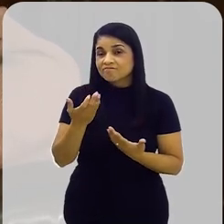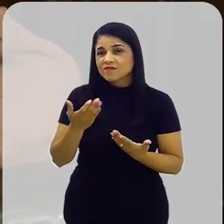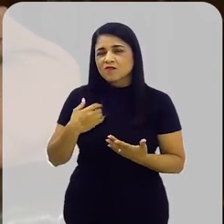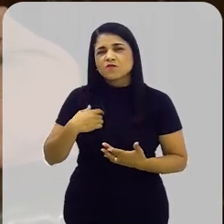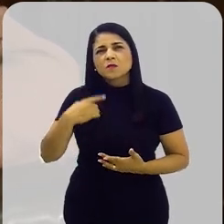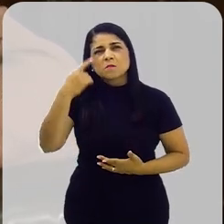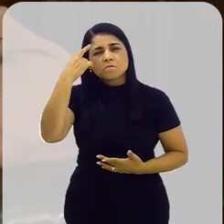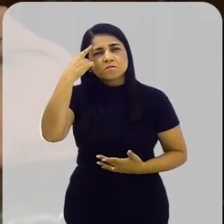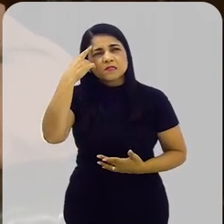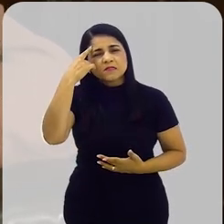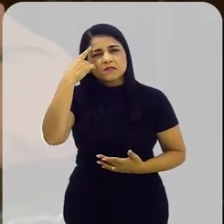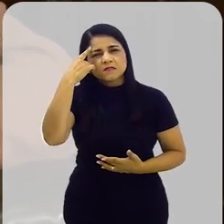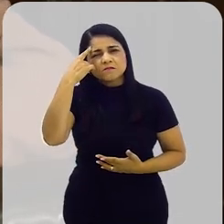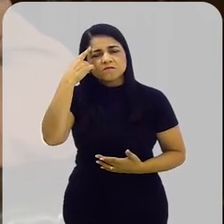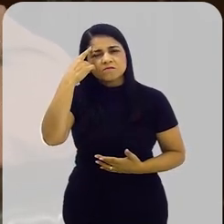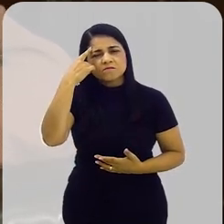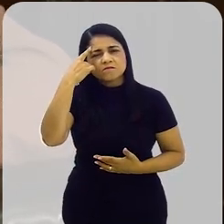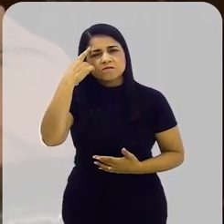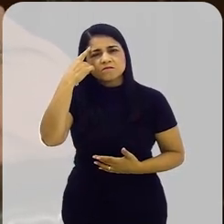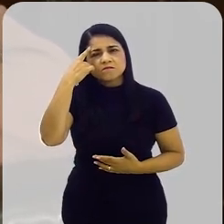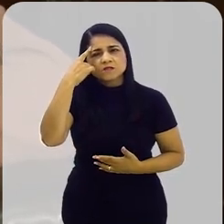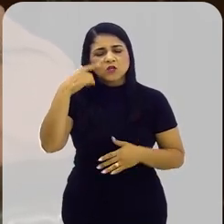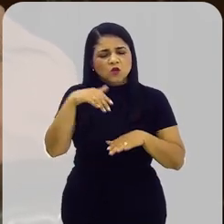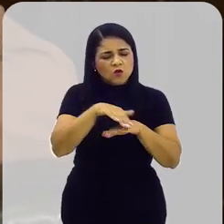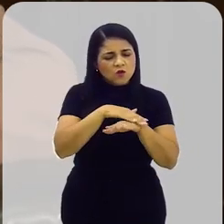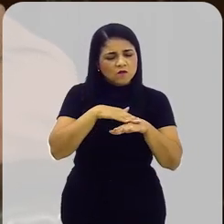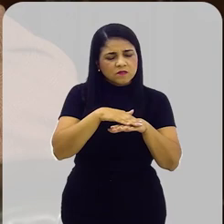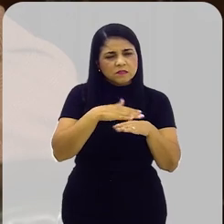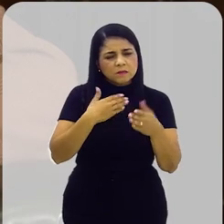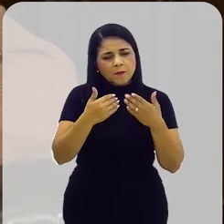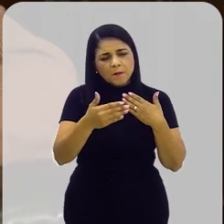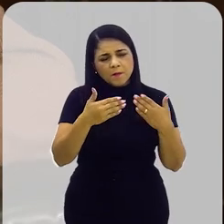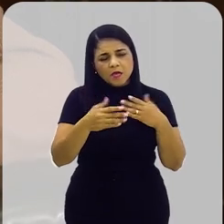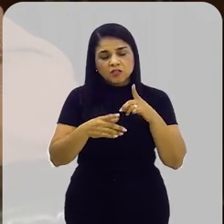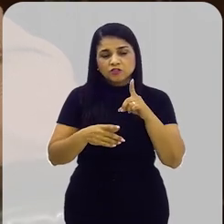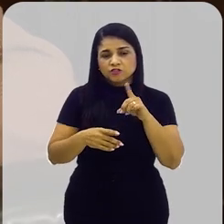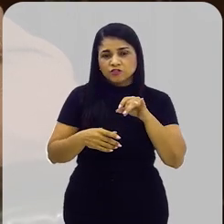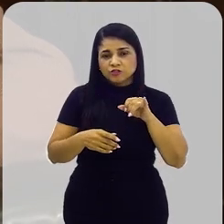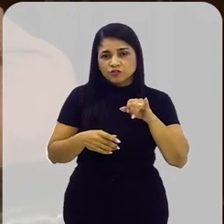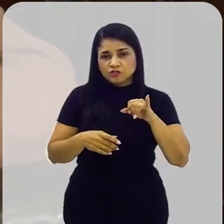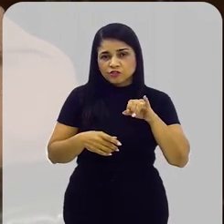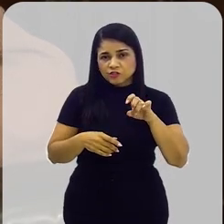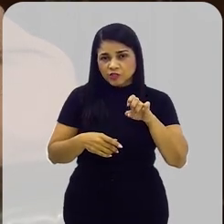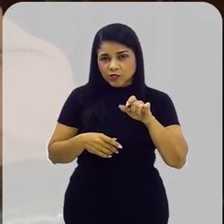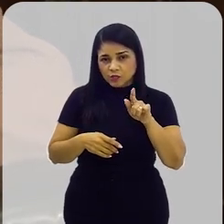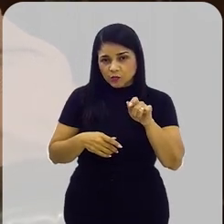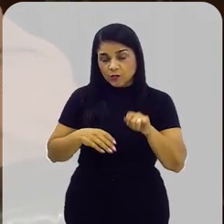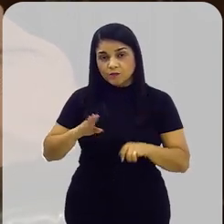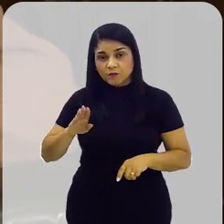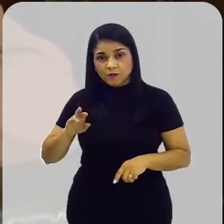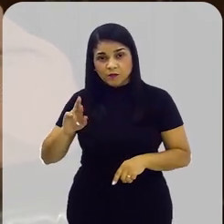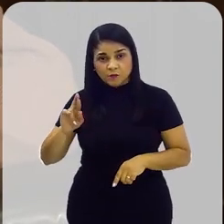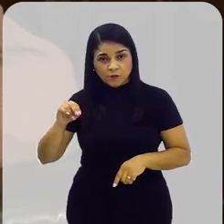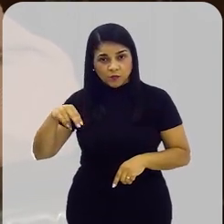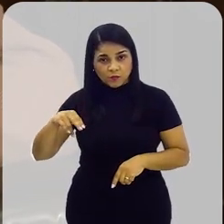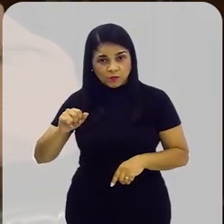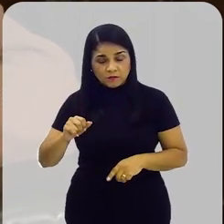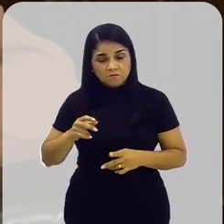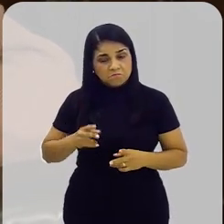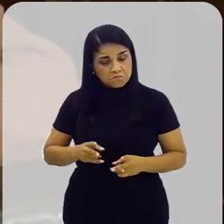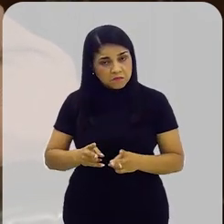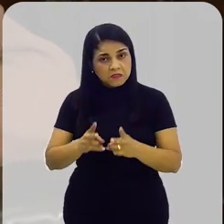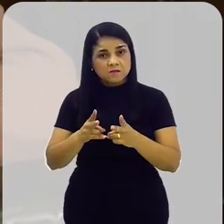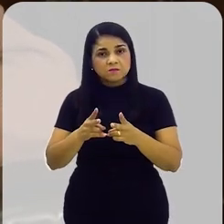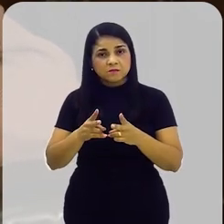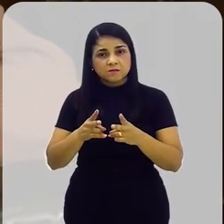Uma coisa que eu fiquei pensando, eu estava conversando com a Bruninha, com o Diego aqui, que nós fomos para Angra dos Reis, e fomos também, ao